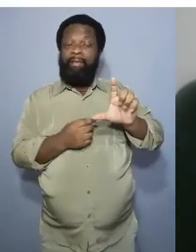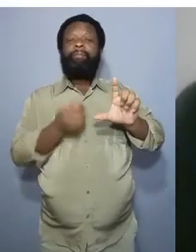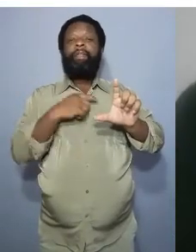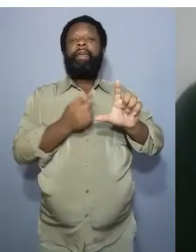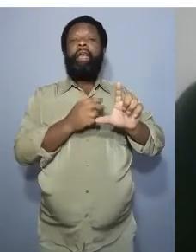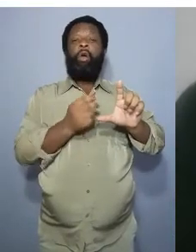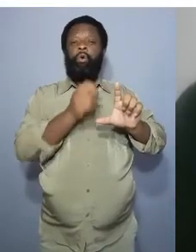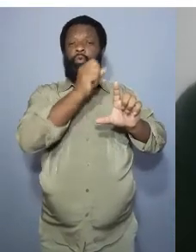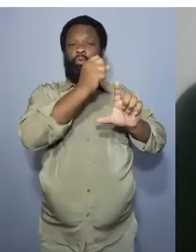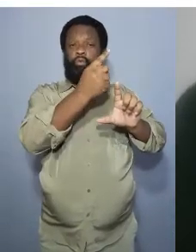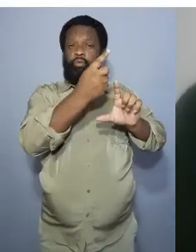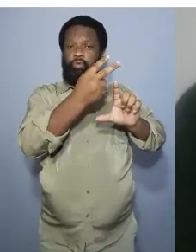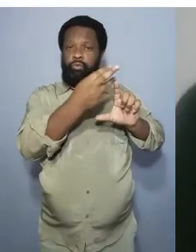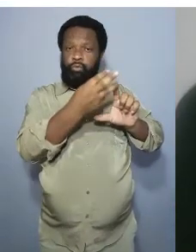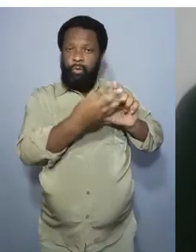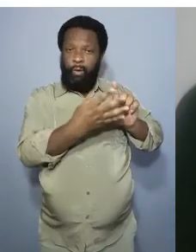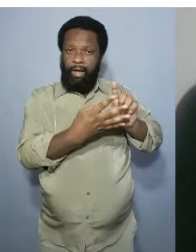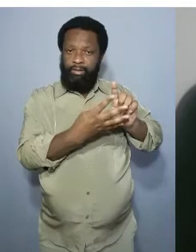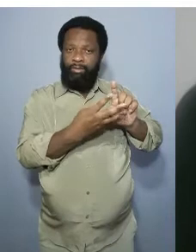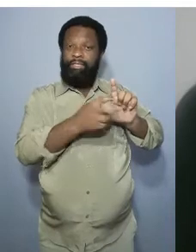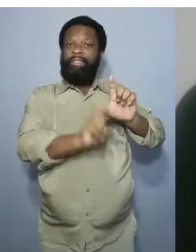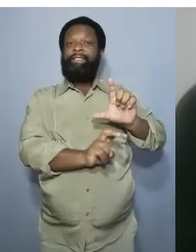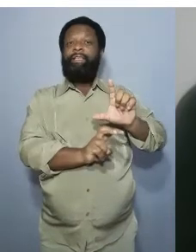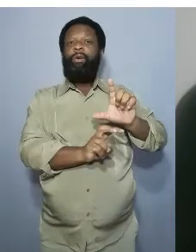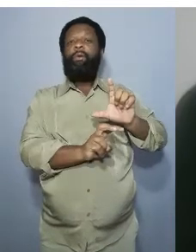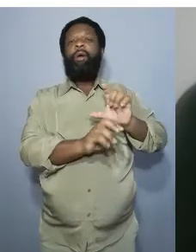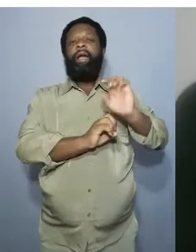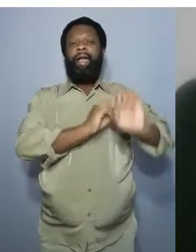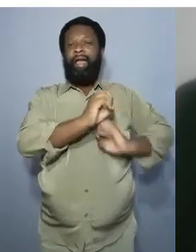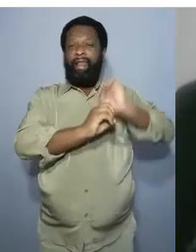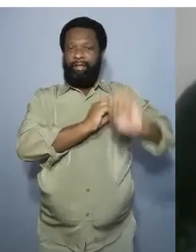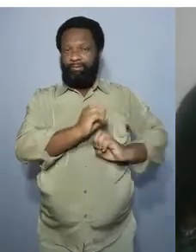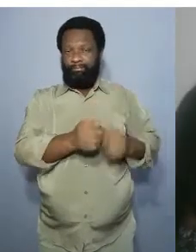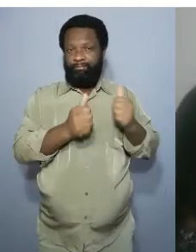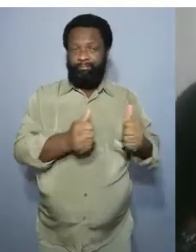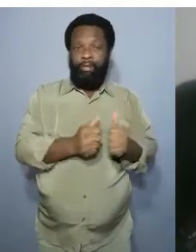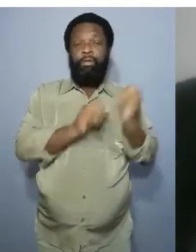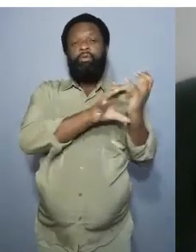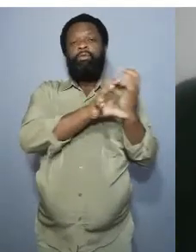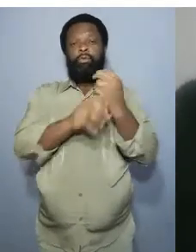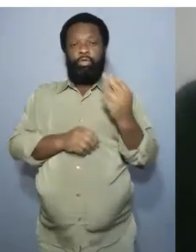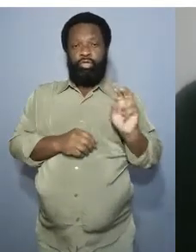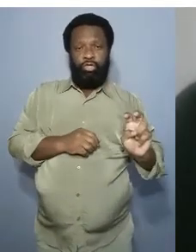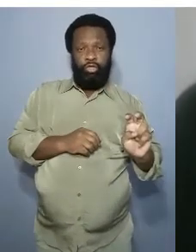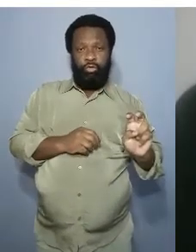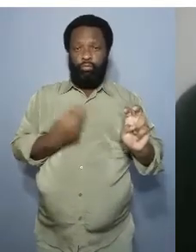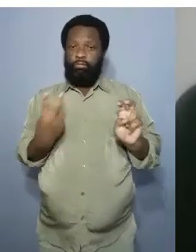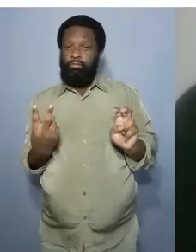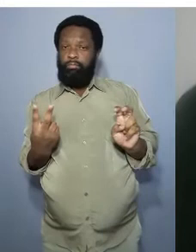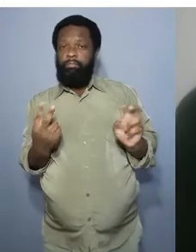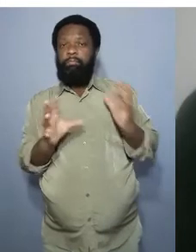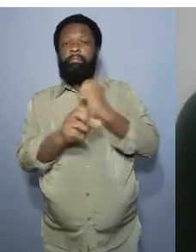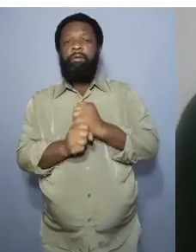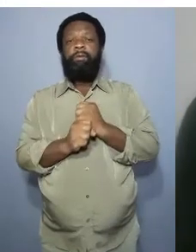camada L, tem 1, 2, 3, 4, 5 elétrons. Tudo bem? Totalizando